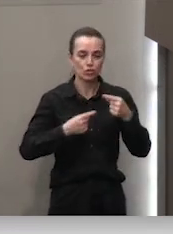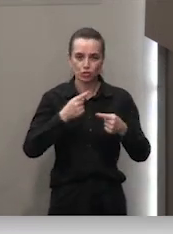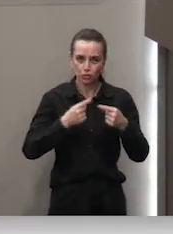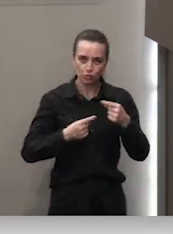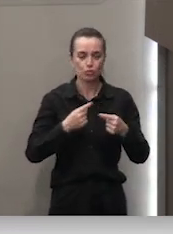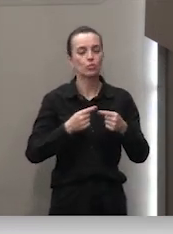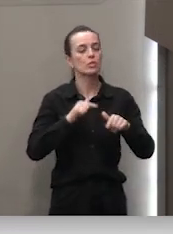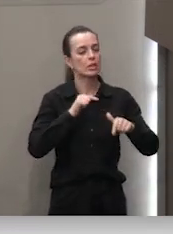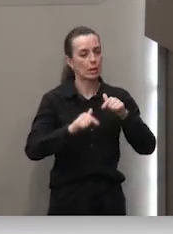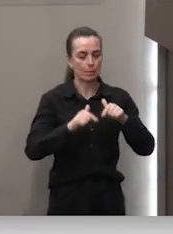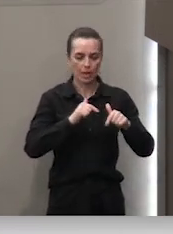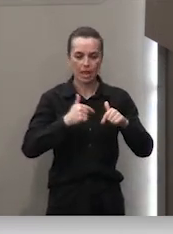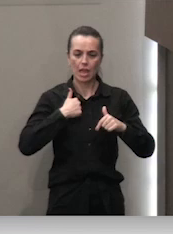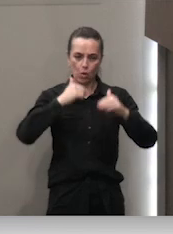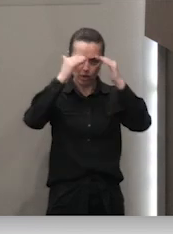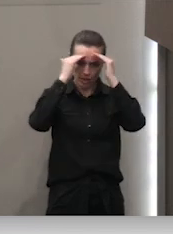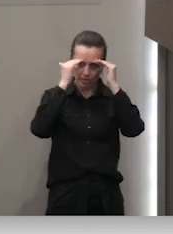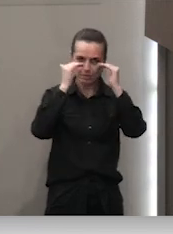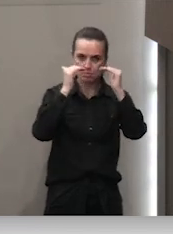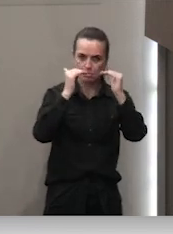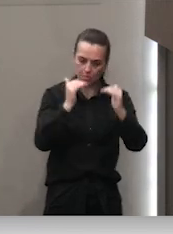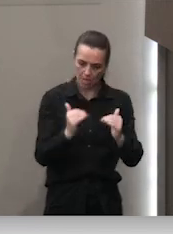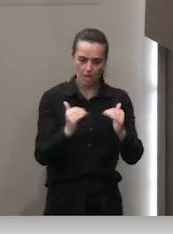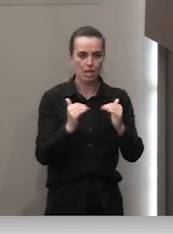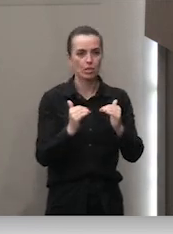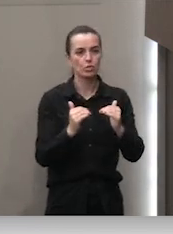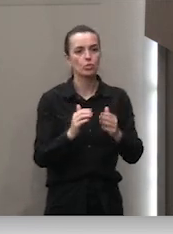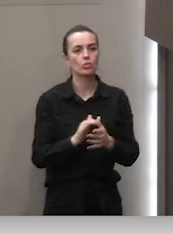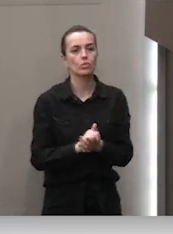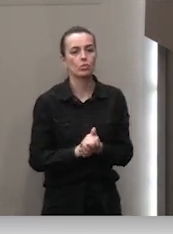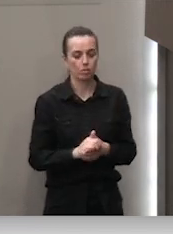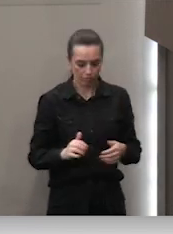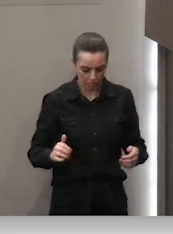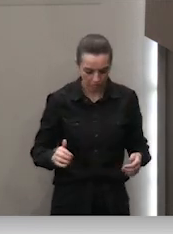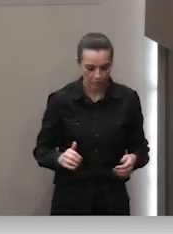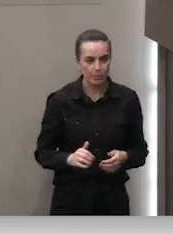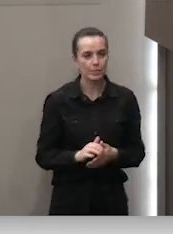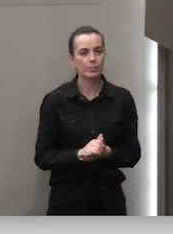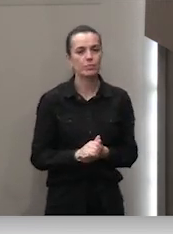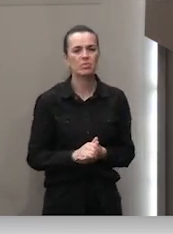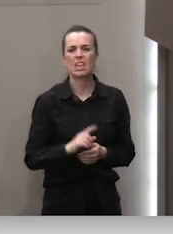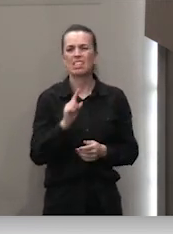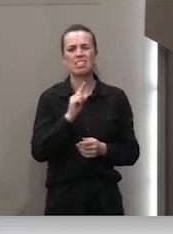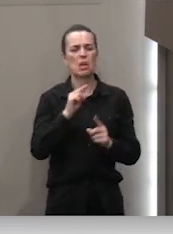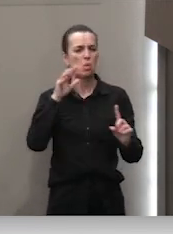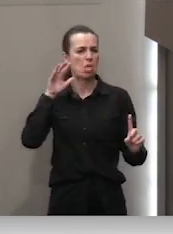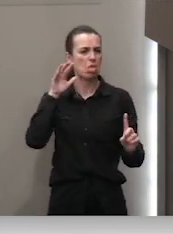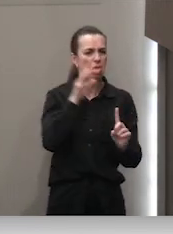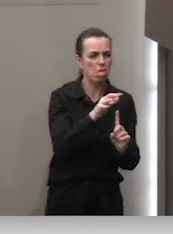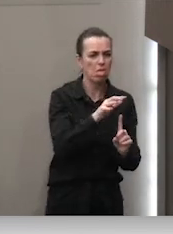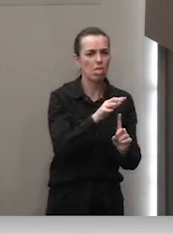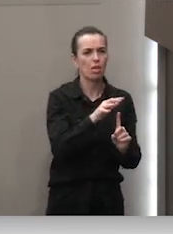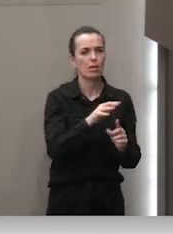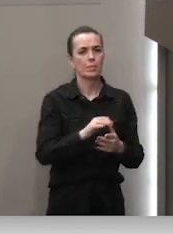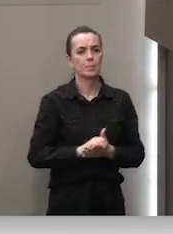as outras candidaturas. Vamos fazer um trabalho sem ataques,